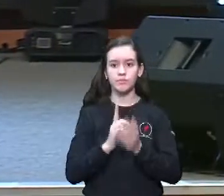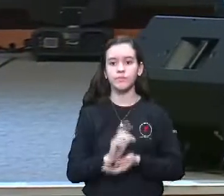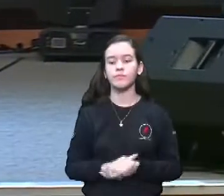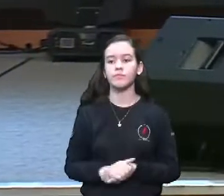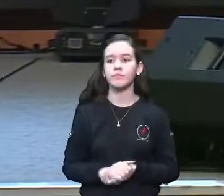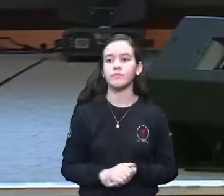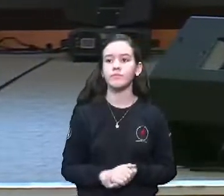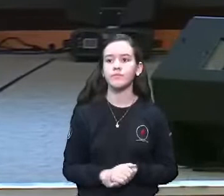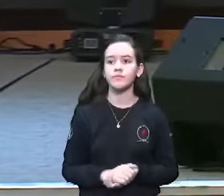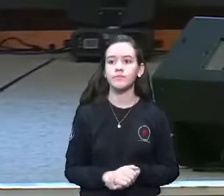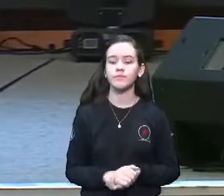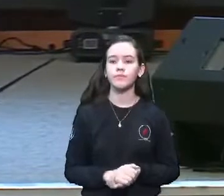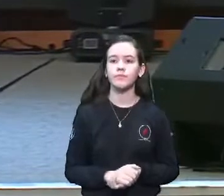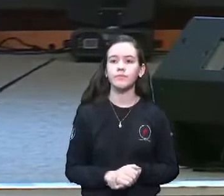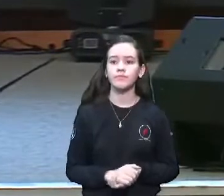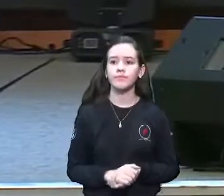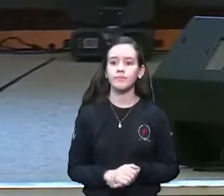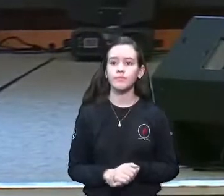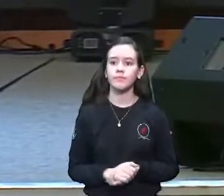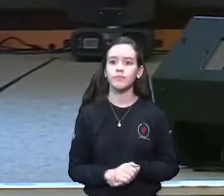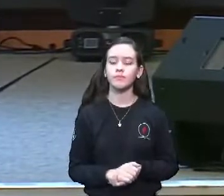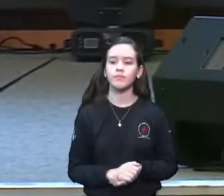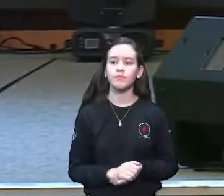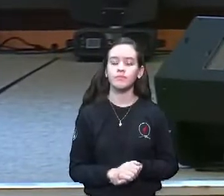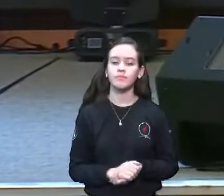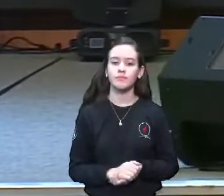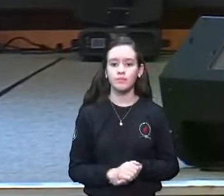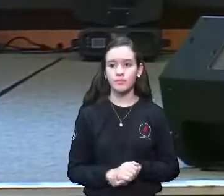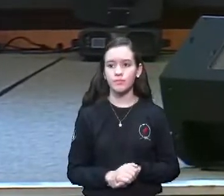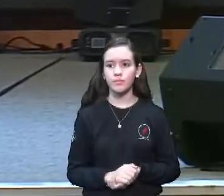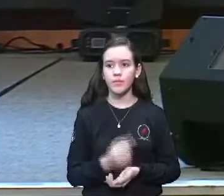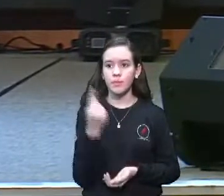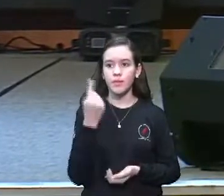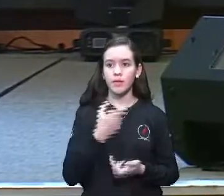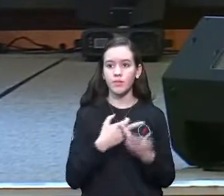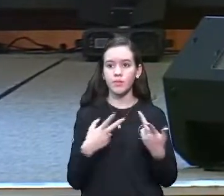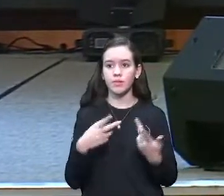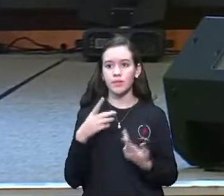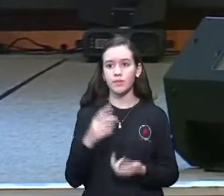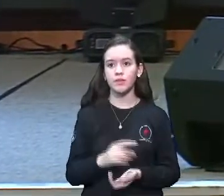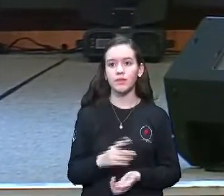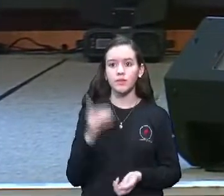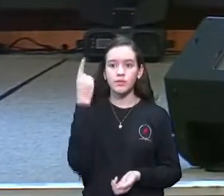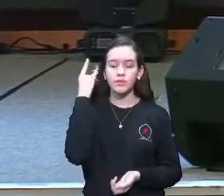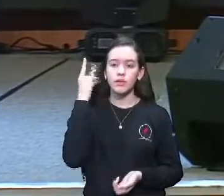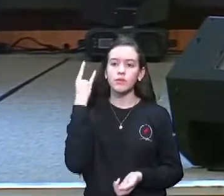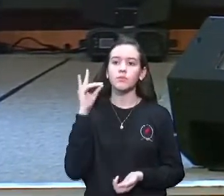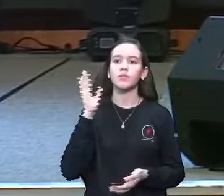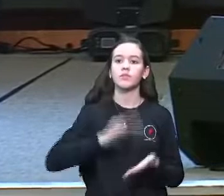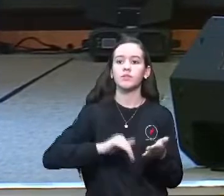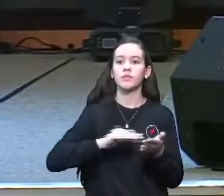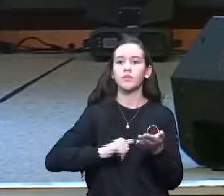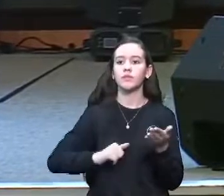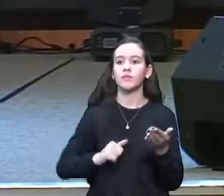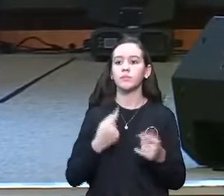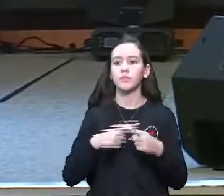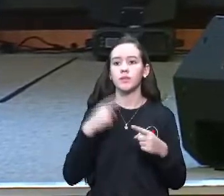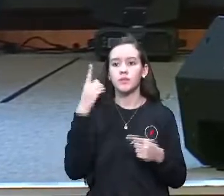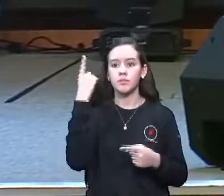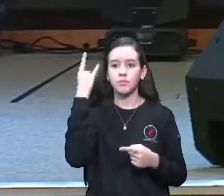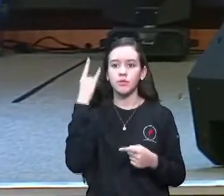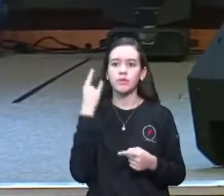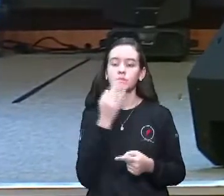eu me perguntei assim, qual foi a primeira coisa que o diabo tirou, porque o diabo recebeu autorização para tocar em tudo, menos na vida, lembra